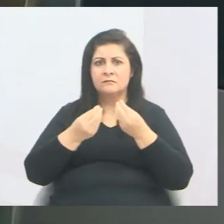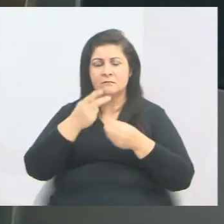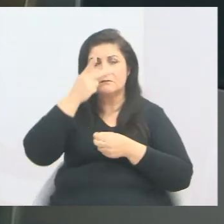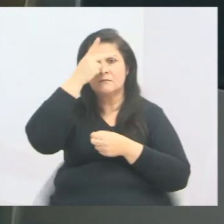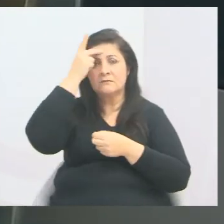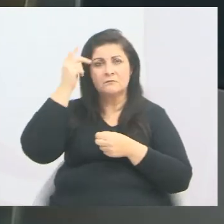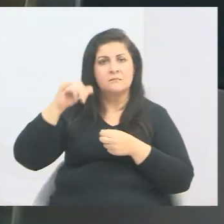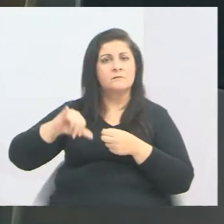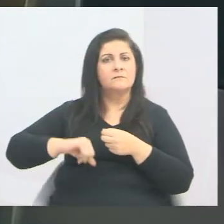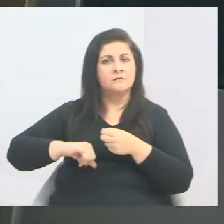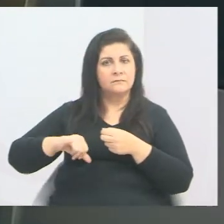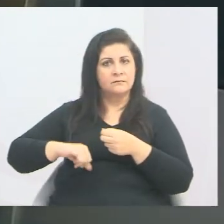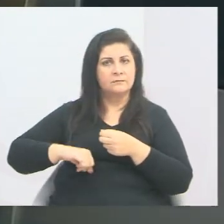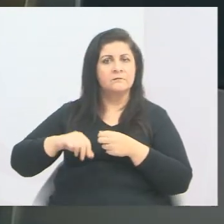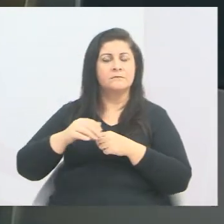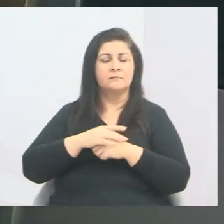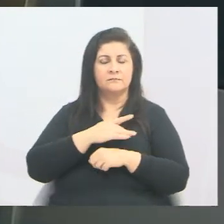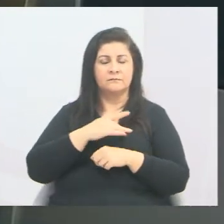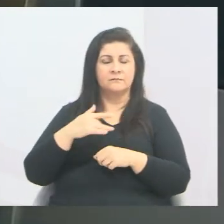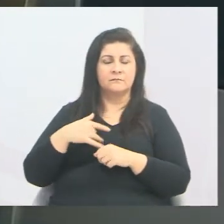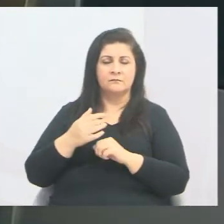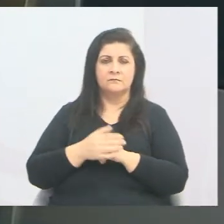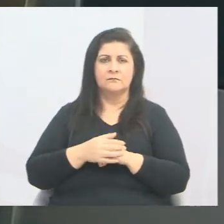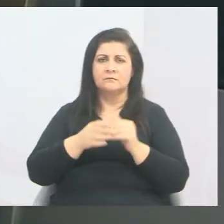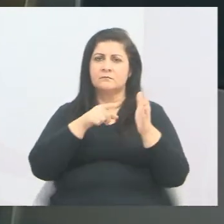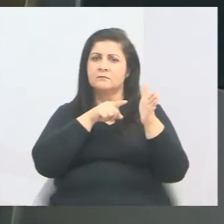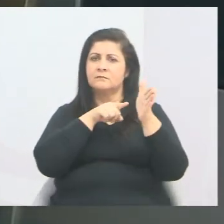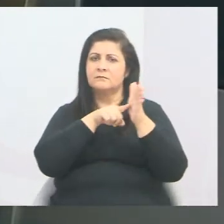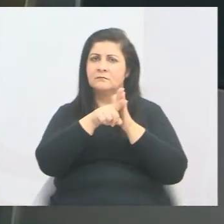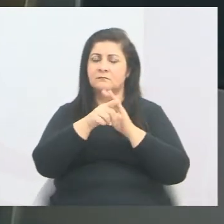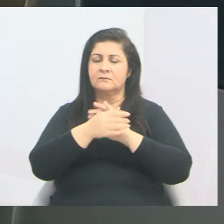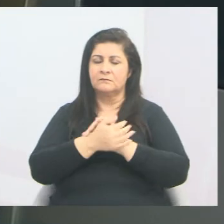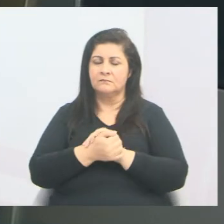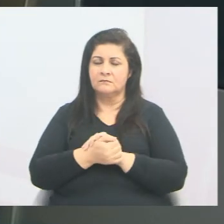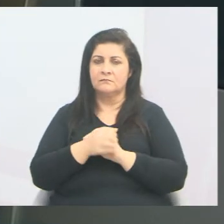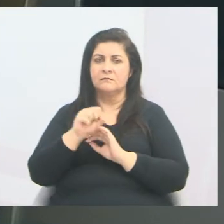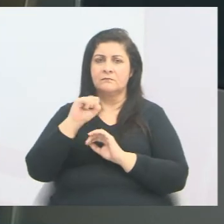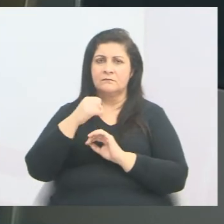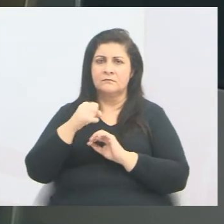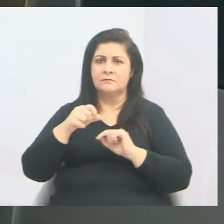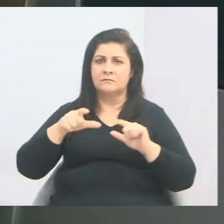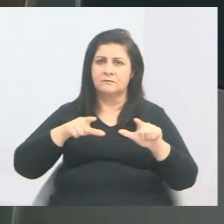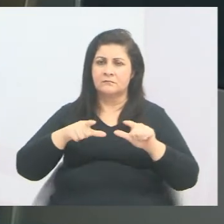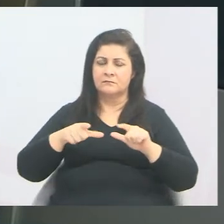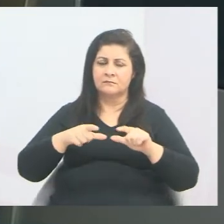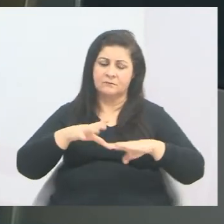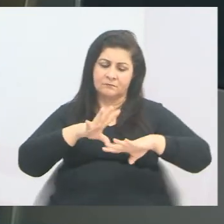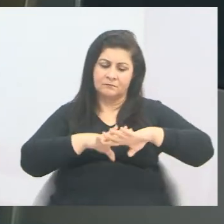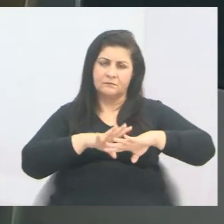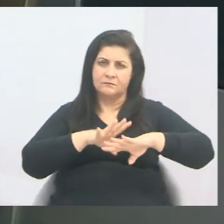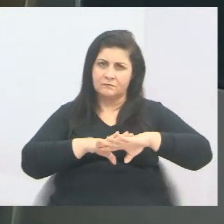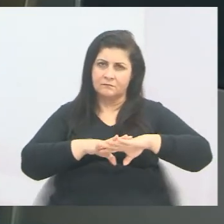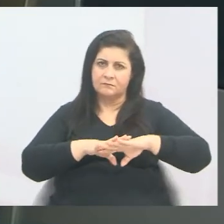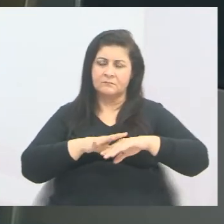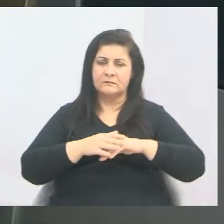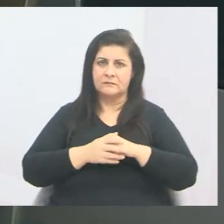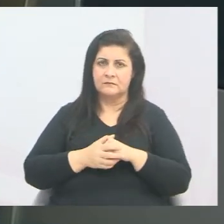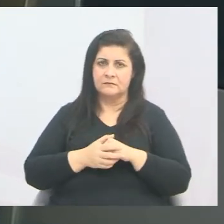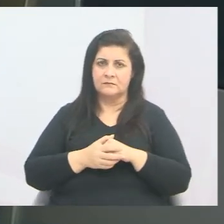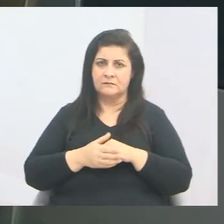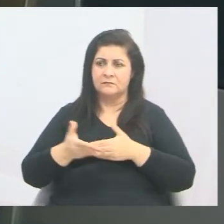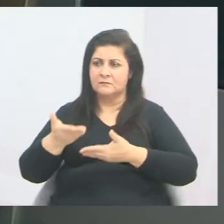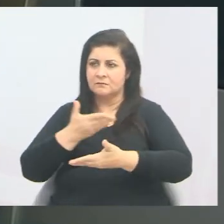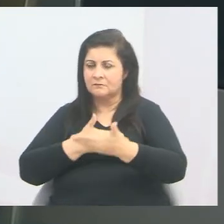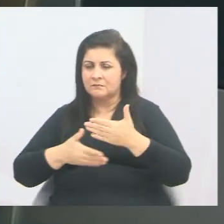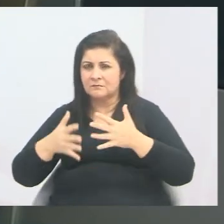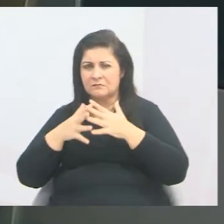na saúde pública. Então, a minha pergunta é se vocês, mesmo trabalhando com uma ciência exata e conciliando com essas dificuldades e